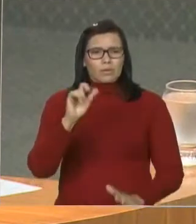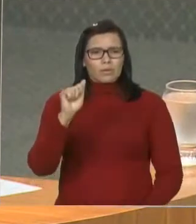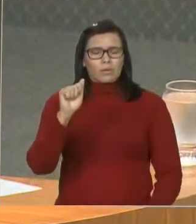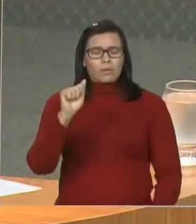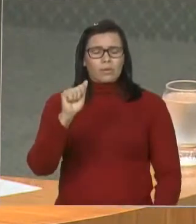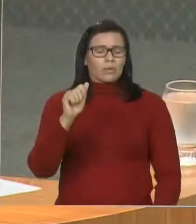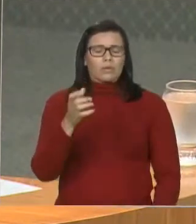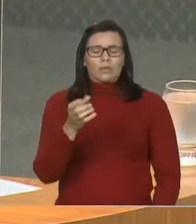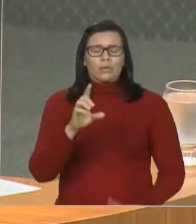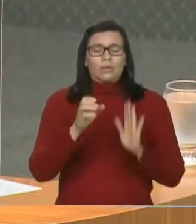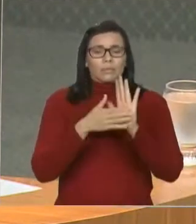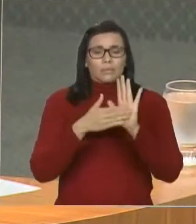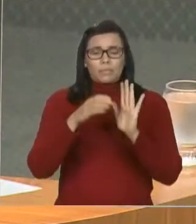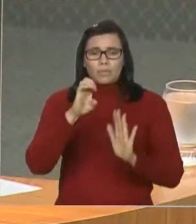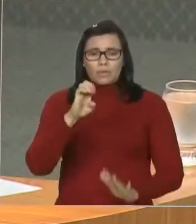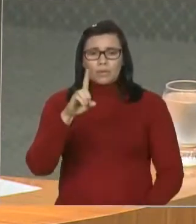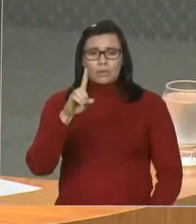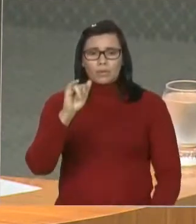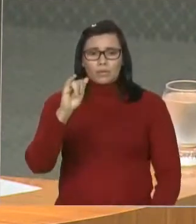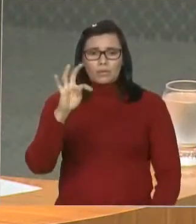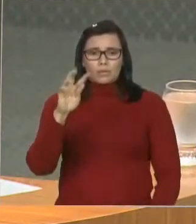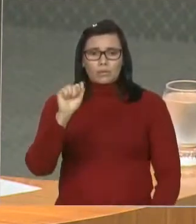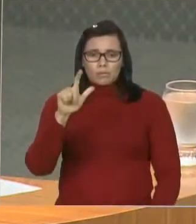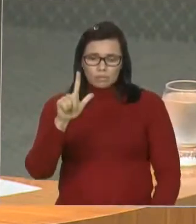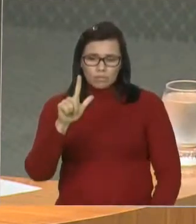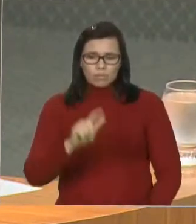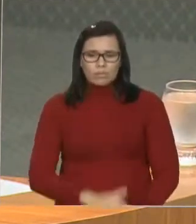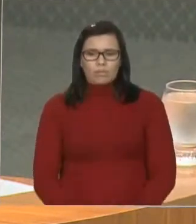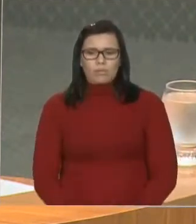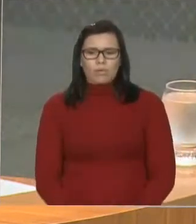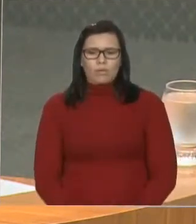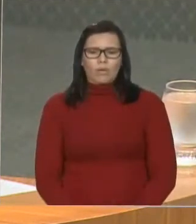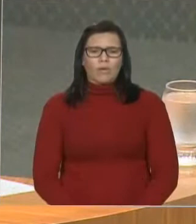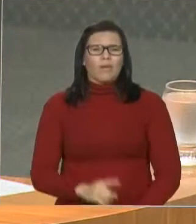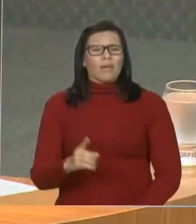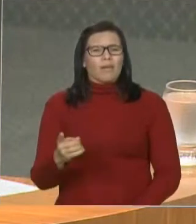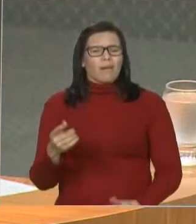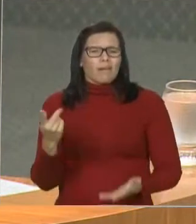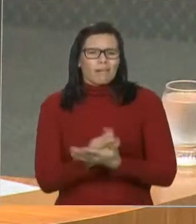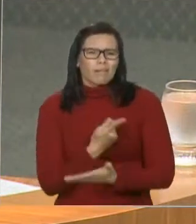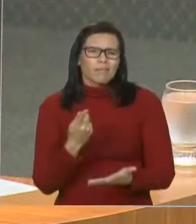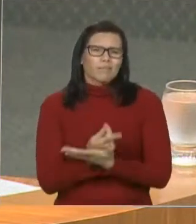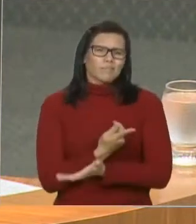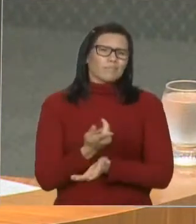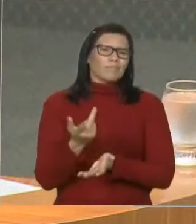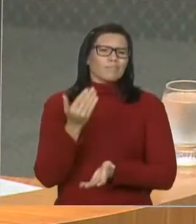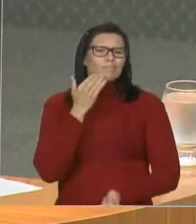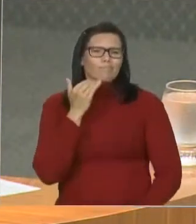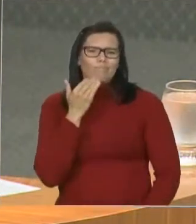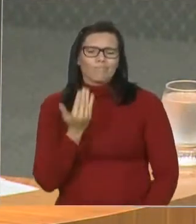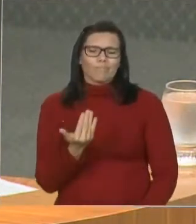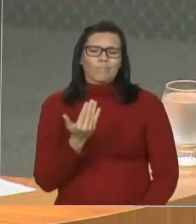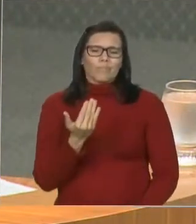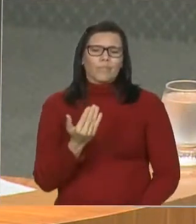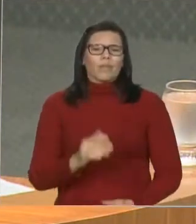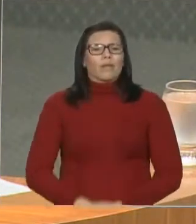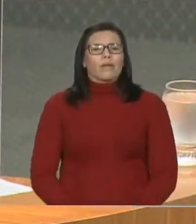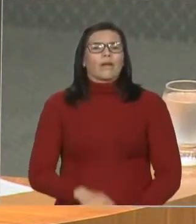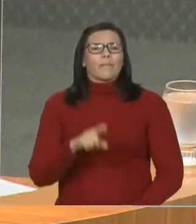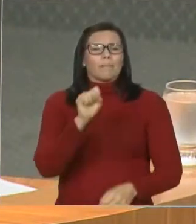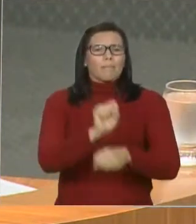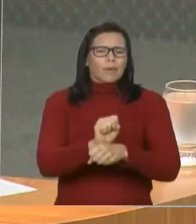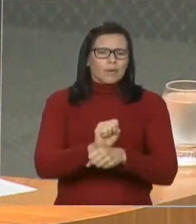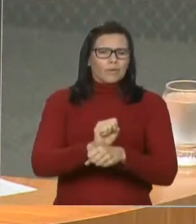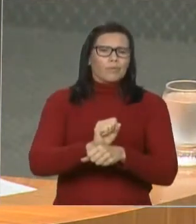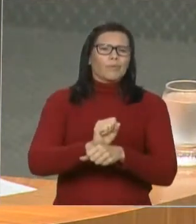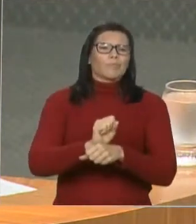com erros, e o edital ficou suspenso durante 15 dias. Somente depois liberaram as inscrições,